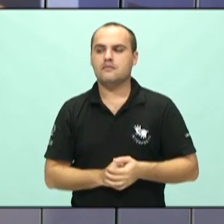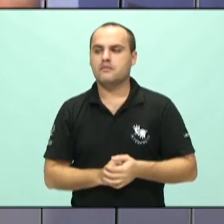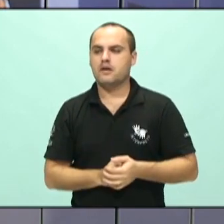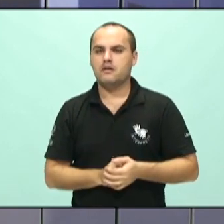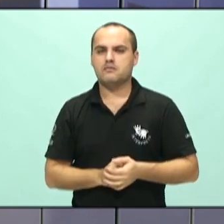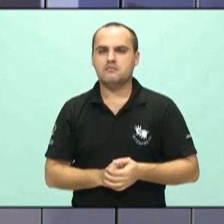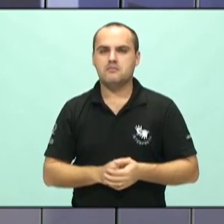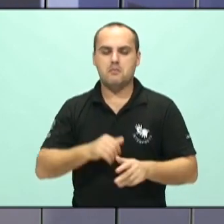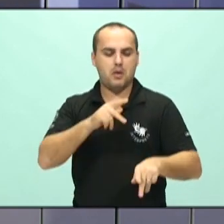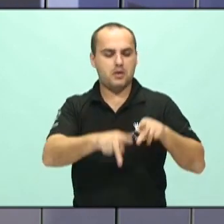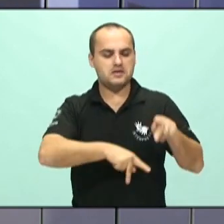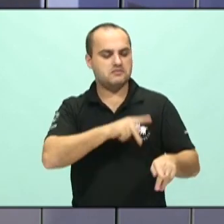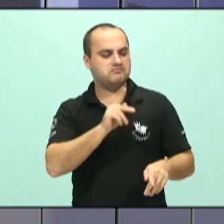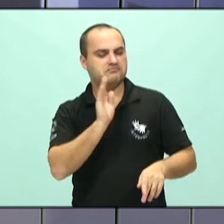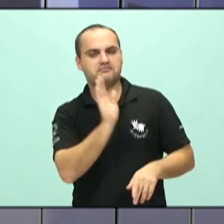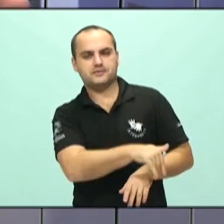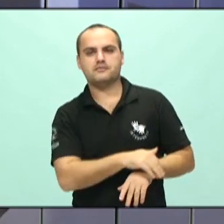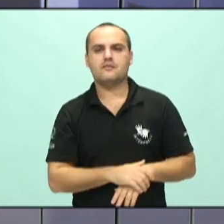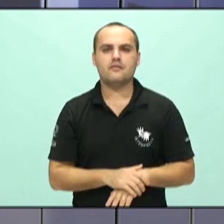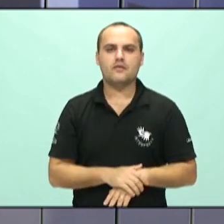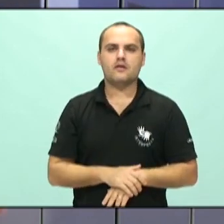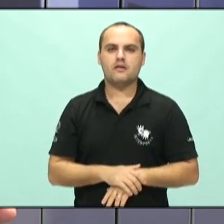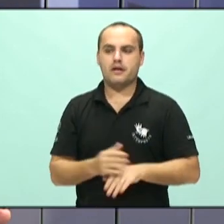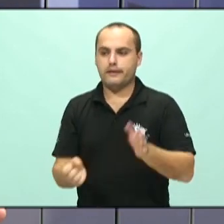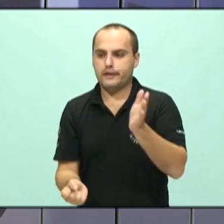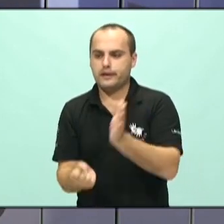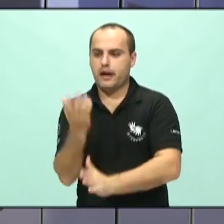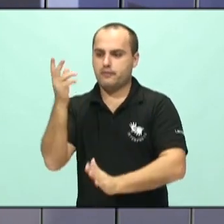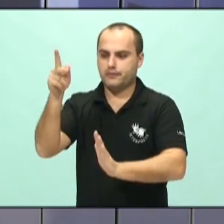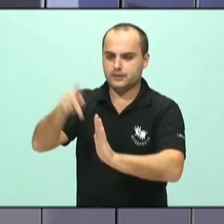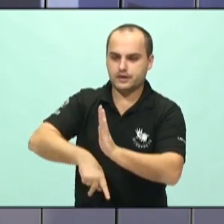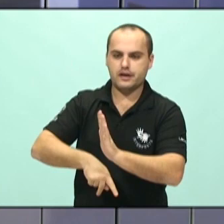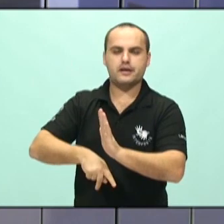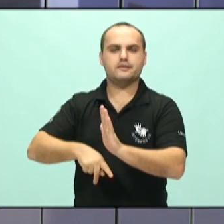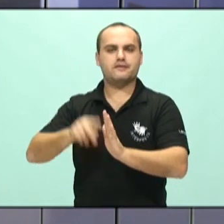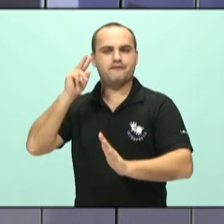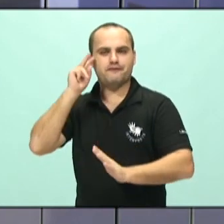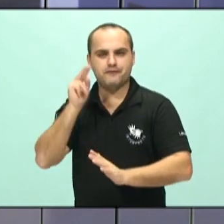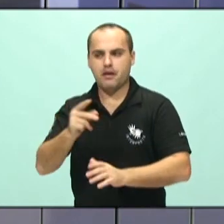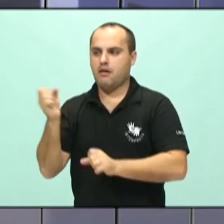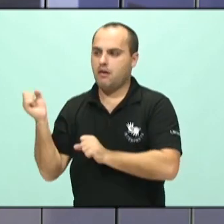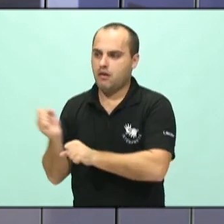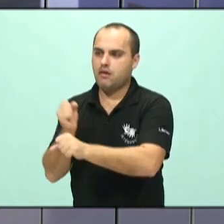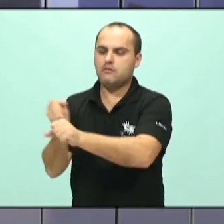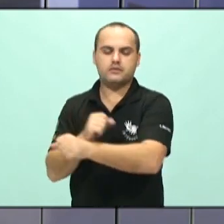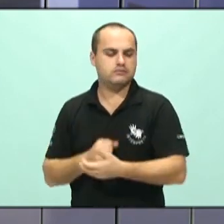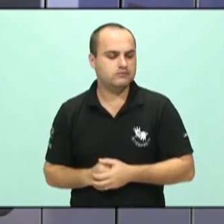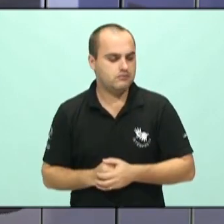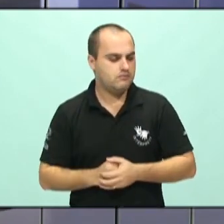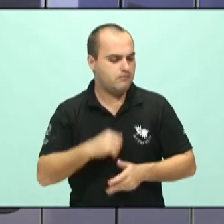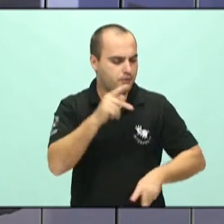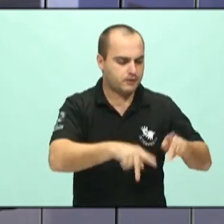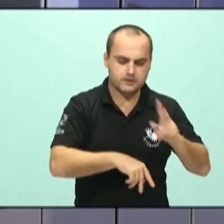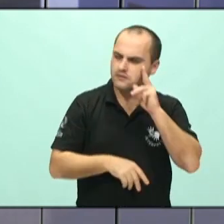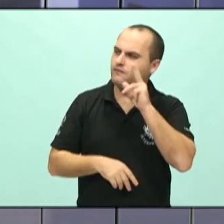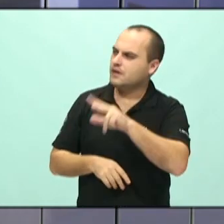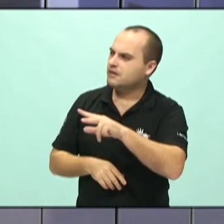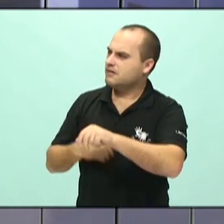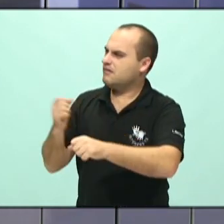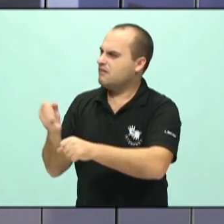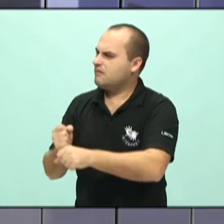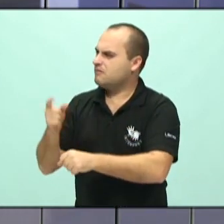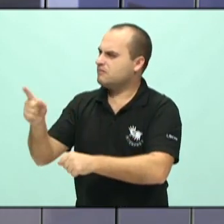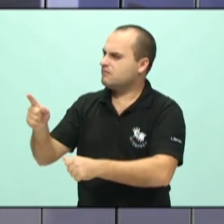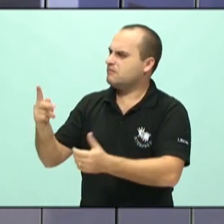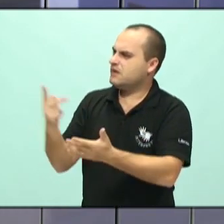foram fazendo a obra, e quando a população viu a obra passar, não atendia às necessidades da população, porque não ouviram o povo